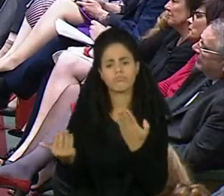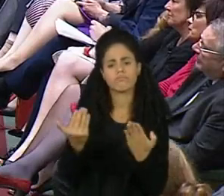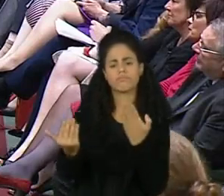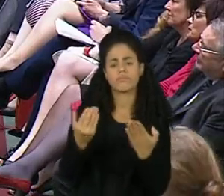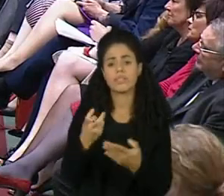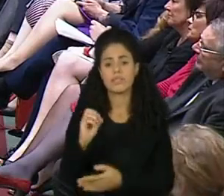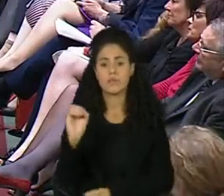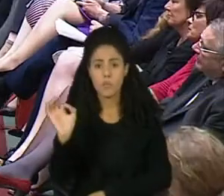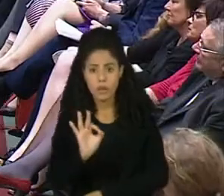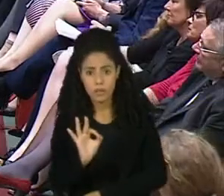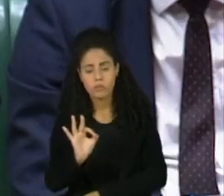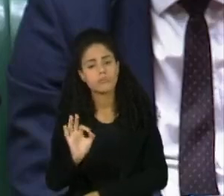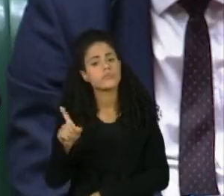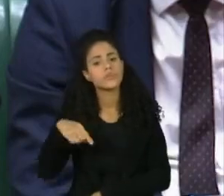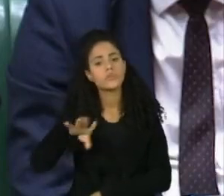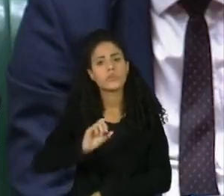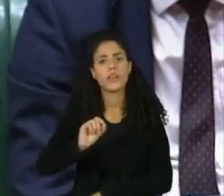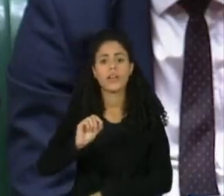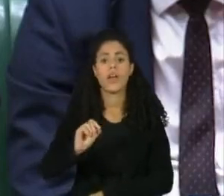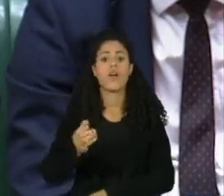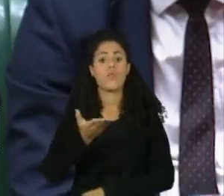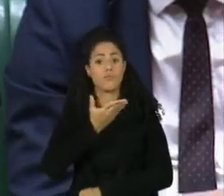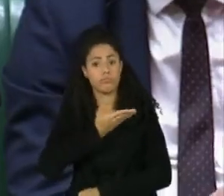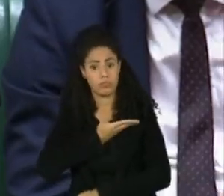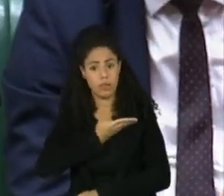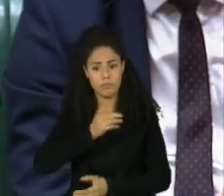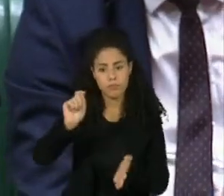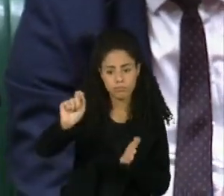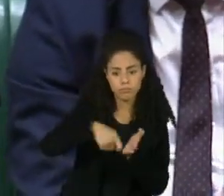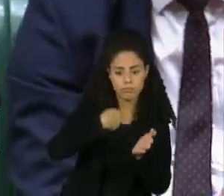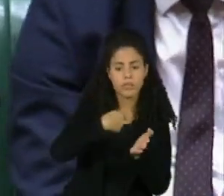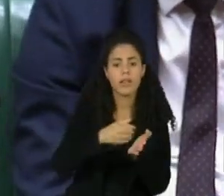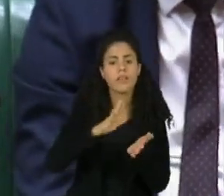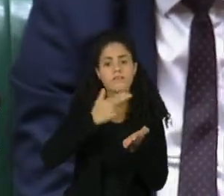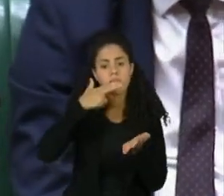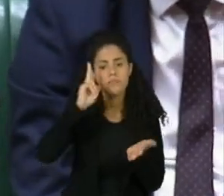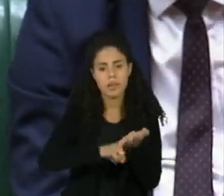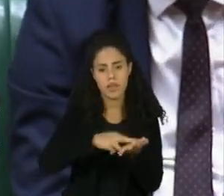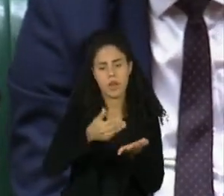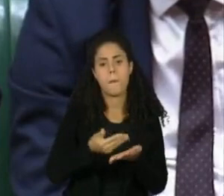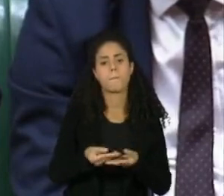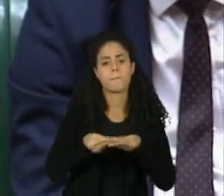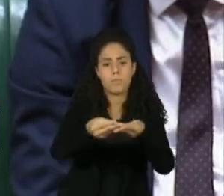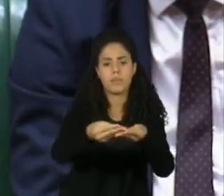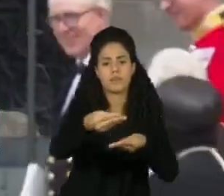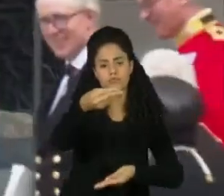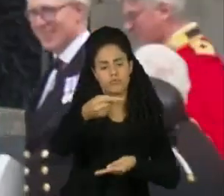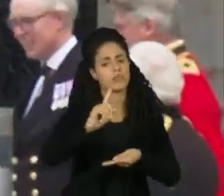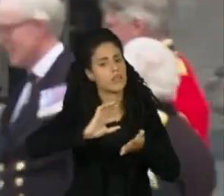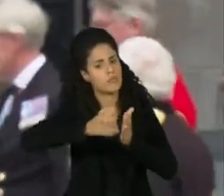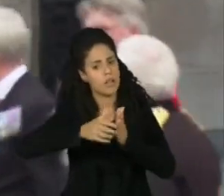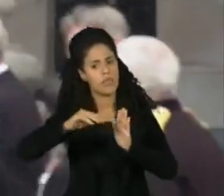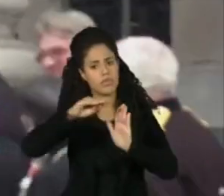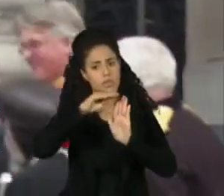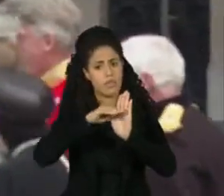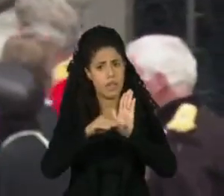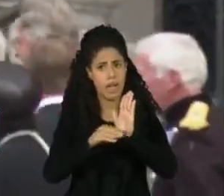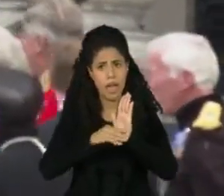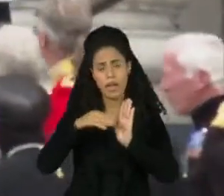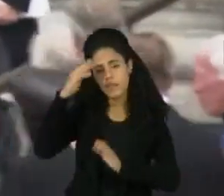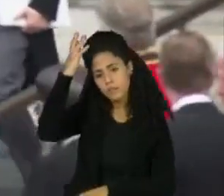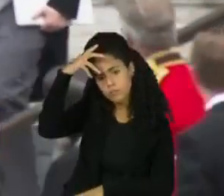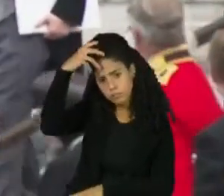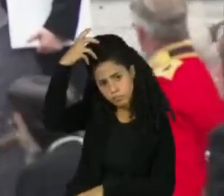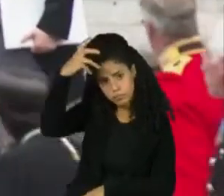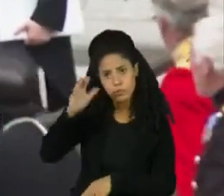menos 54 colegas conservadores assinaram a carta pedindo o processo. É a regra do partido. A cabeça do premier está